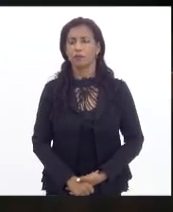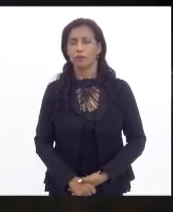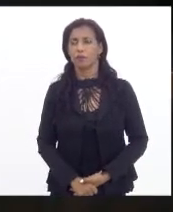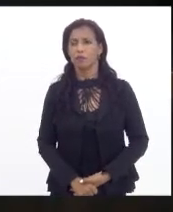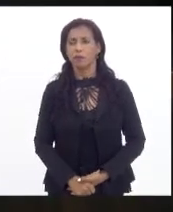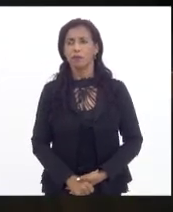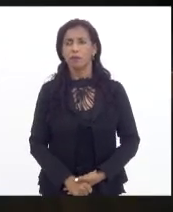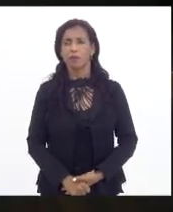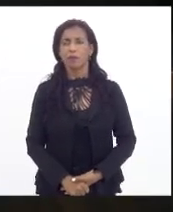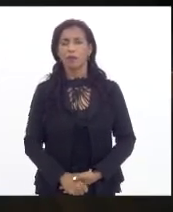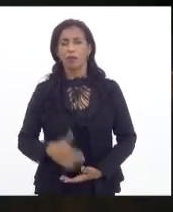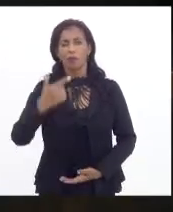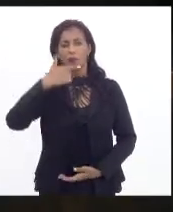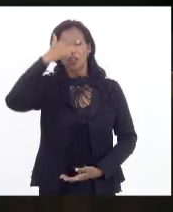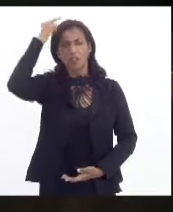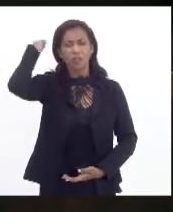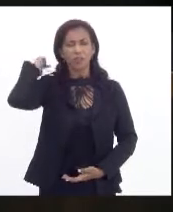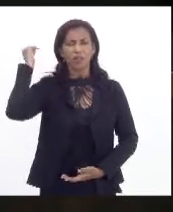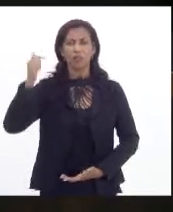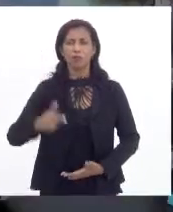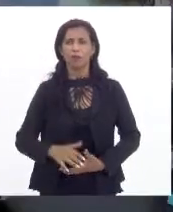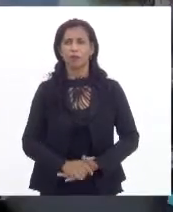Para discutir, o deputado Luiz Paulo.